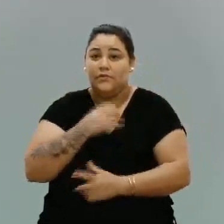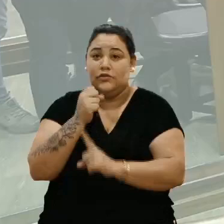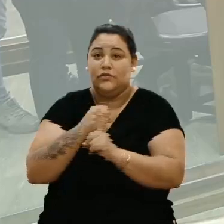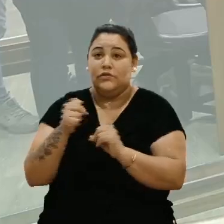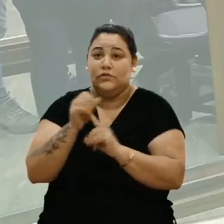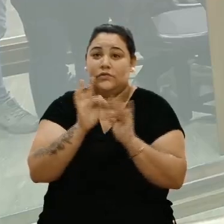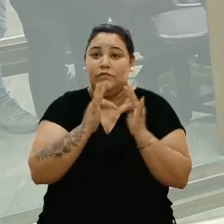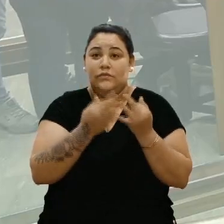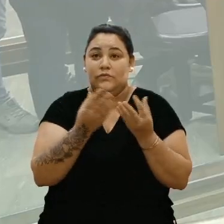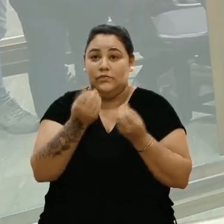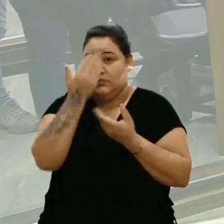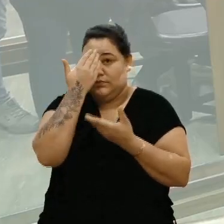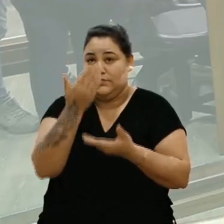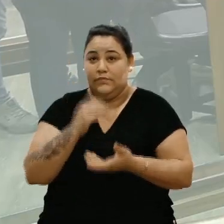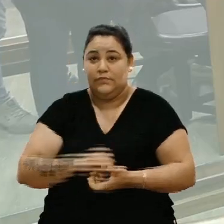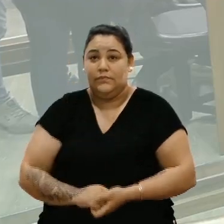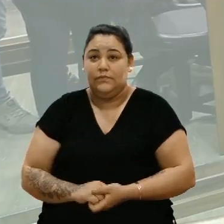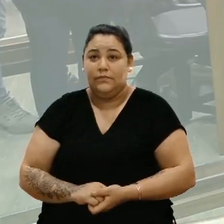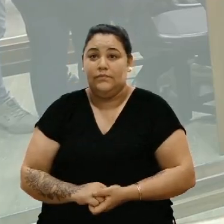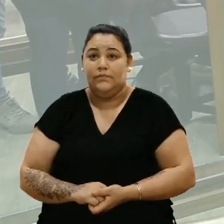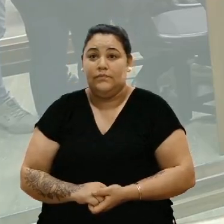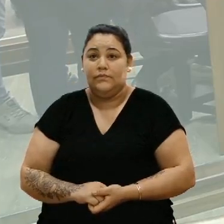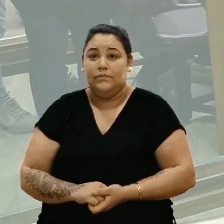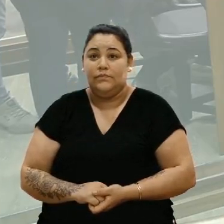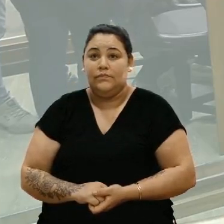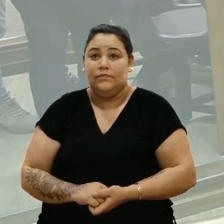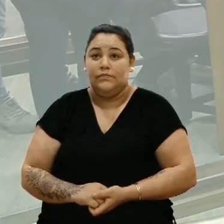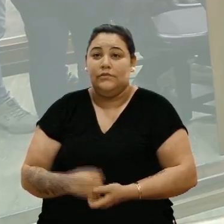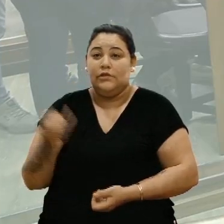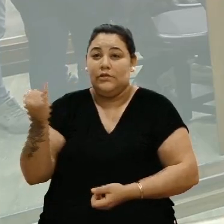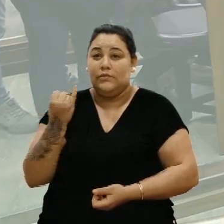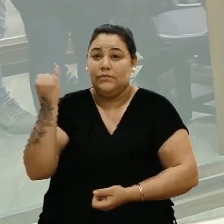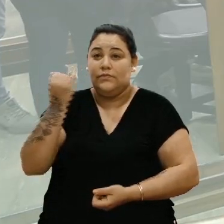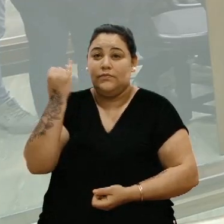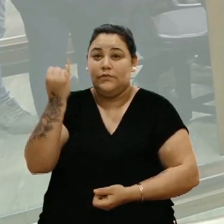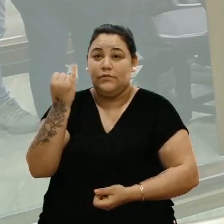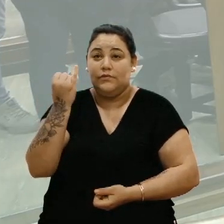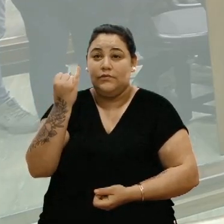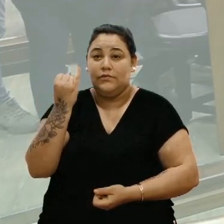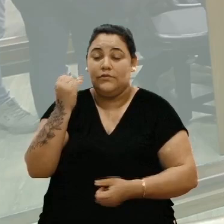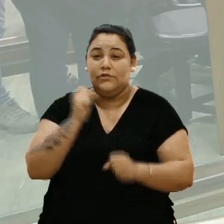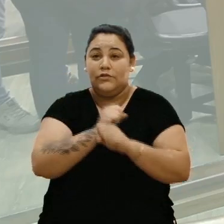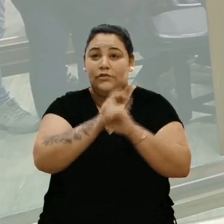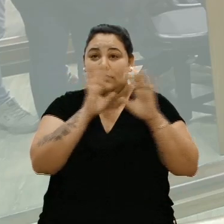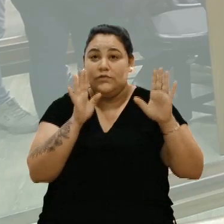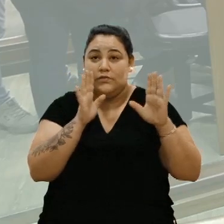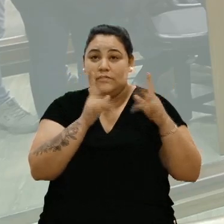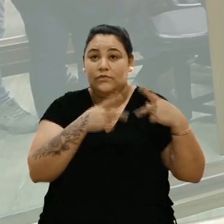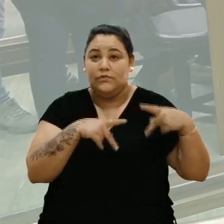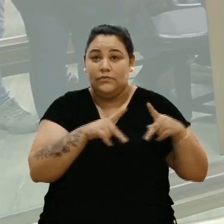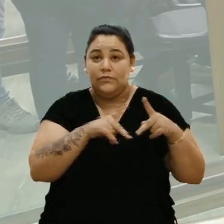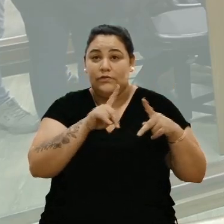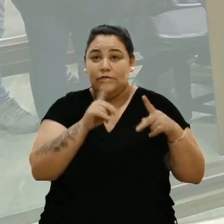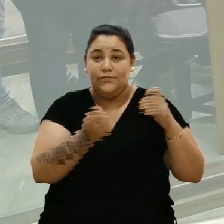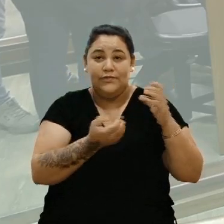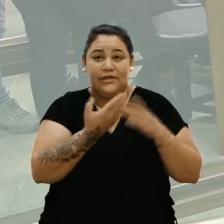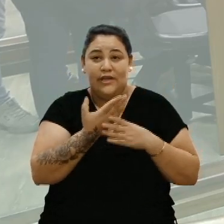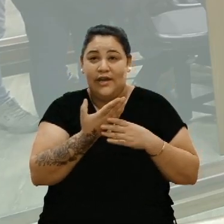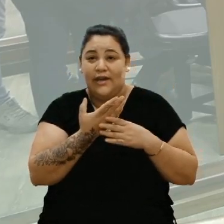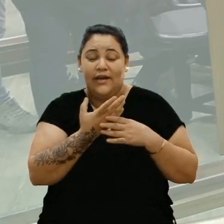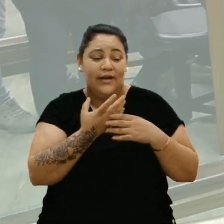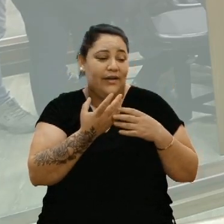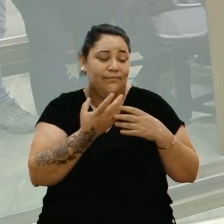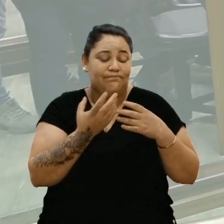obrigado. Obrigada, vereador. E é importante deixar claro para a população, né, para não criar nenhum tipo de alarme, de